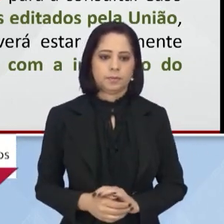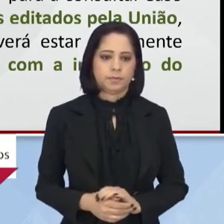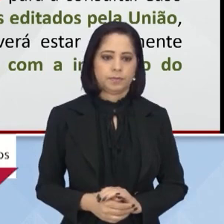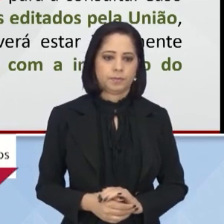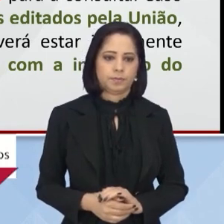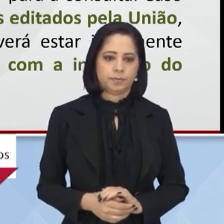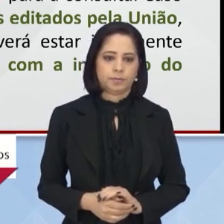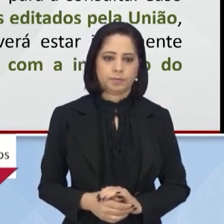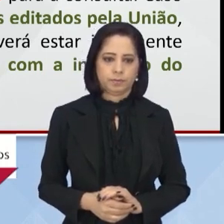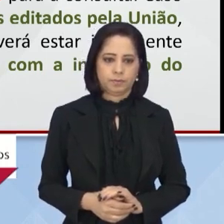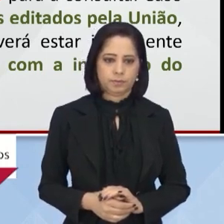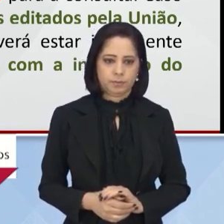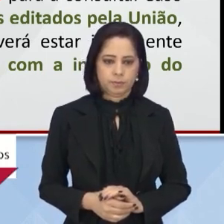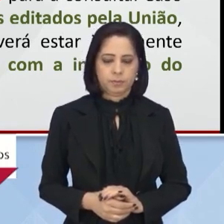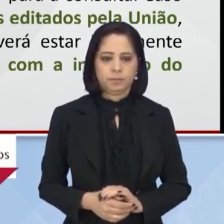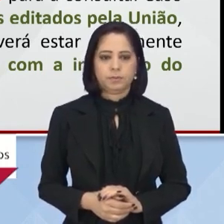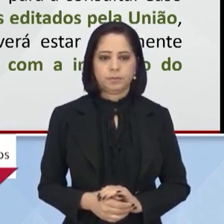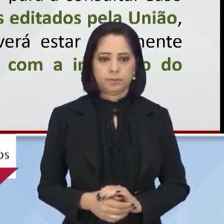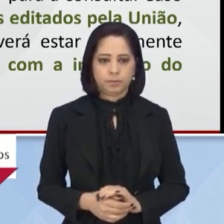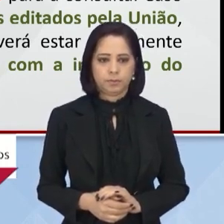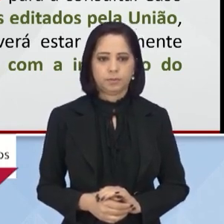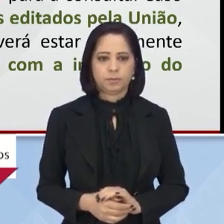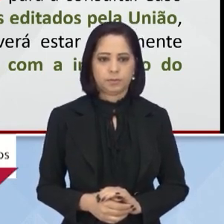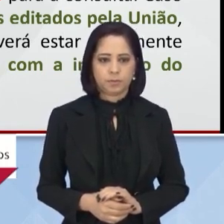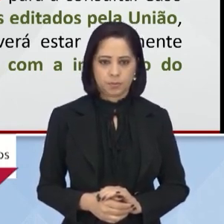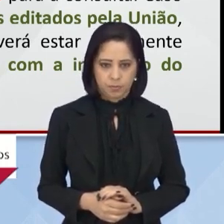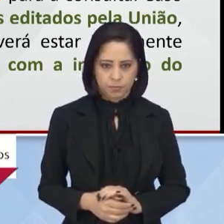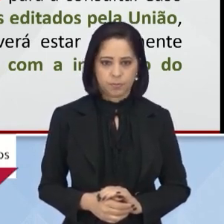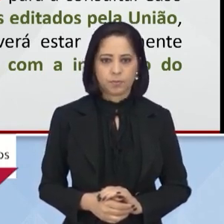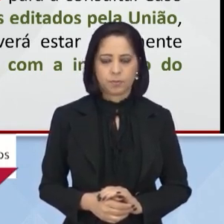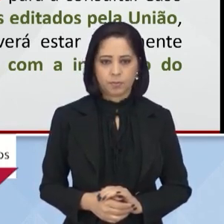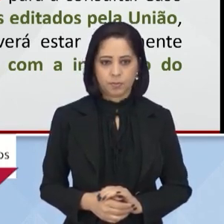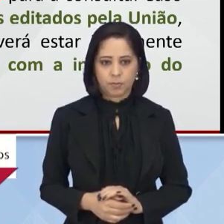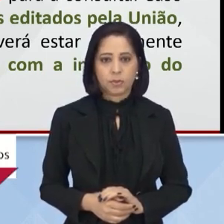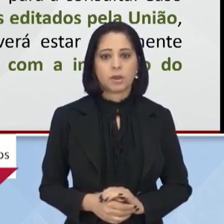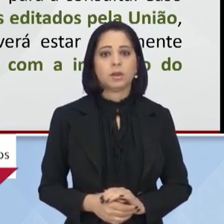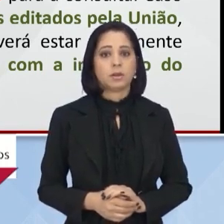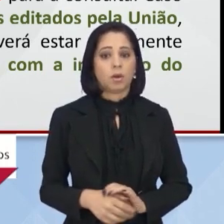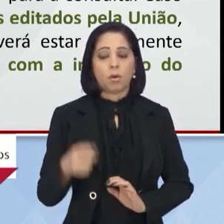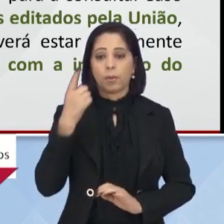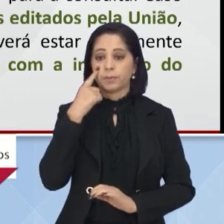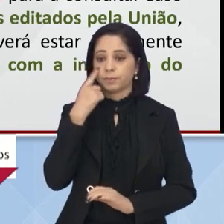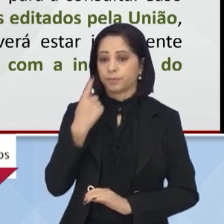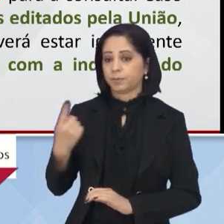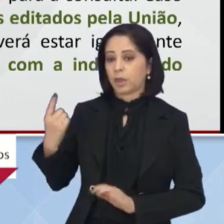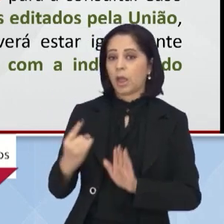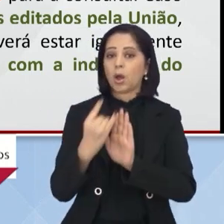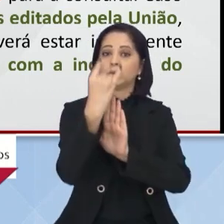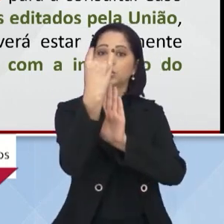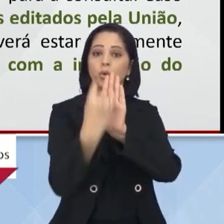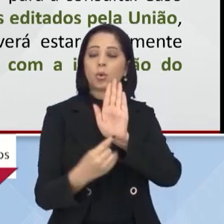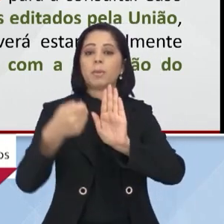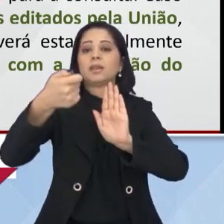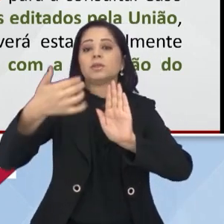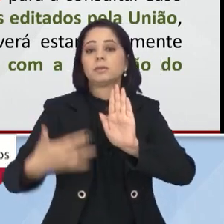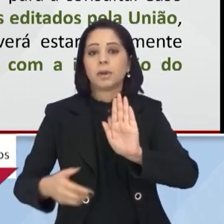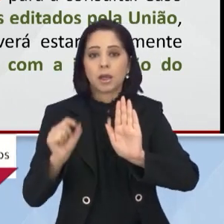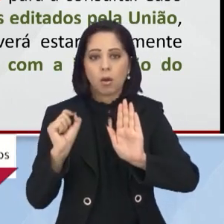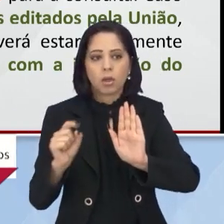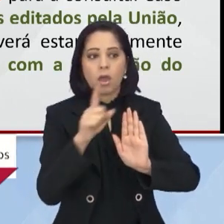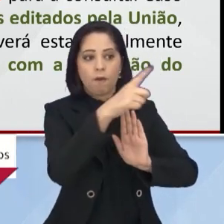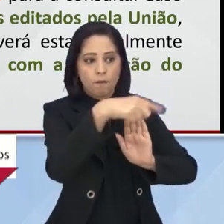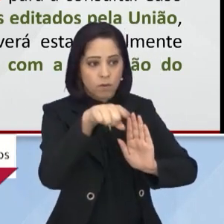só pontuando né eh o comunicado diz que regulem né editem os regulamentos para que a lei possa funcionar adequadamente